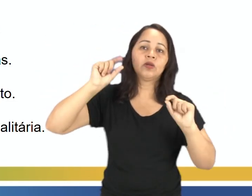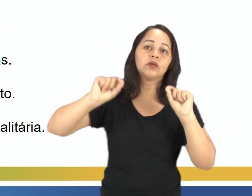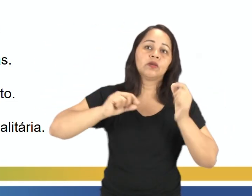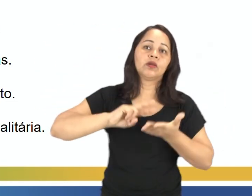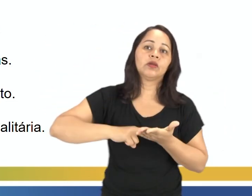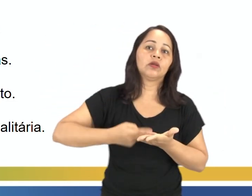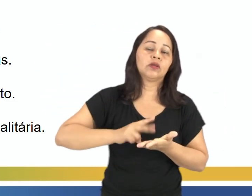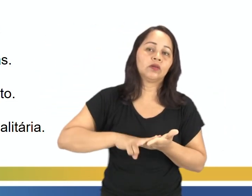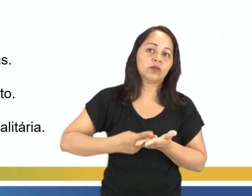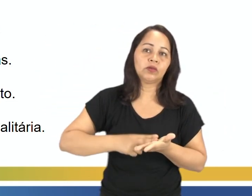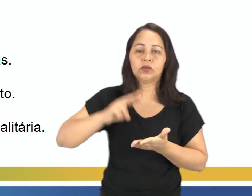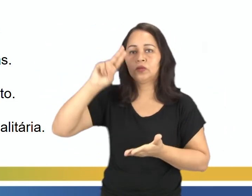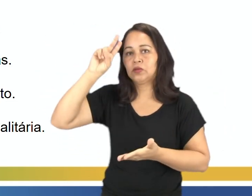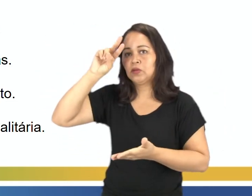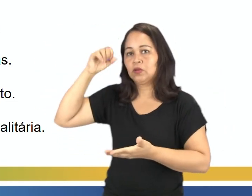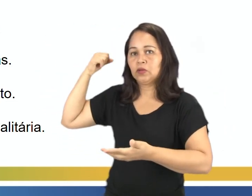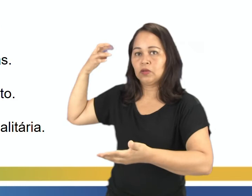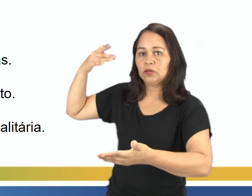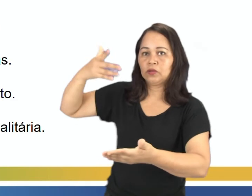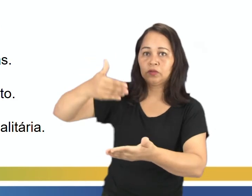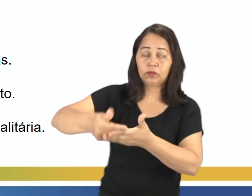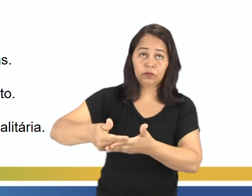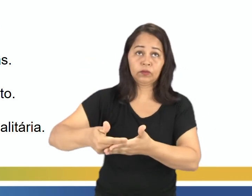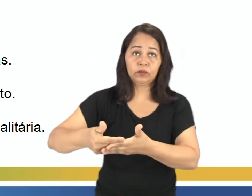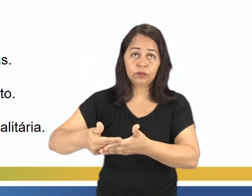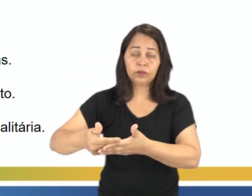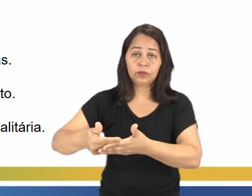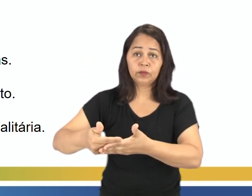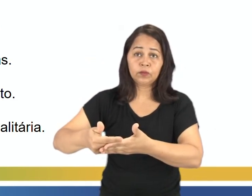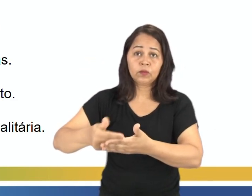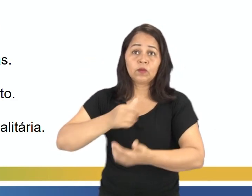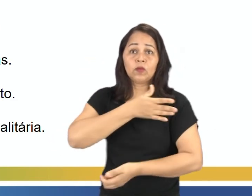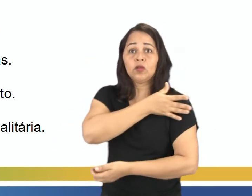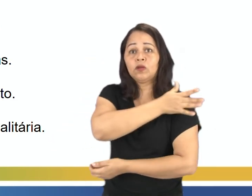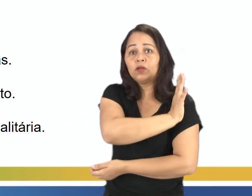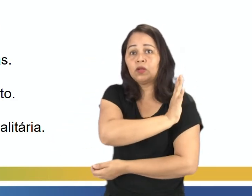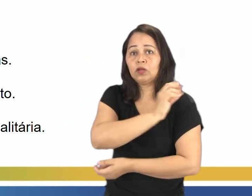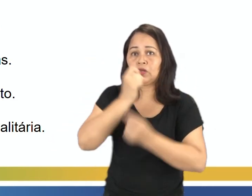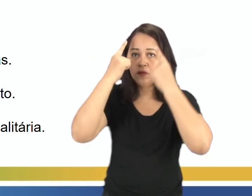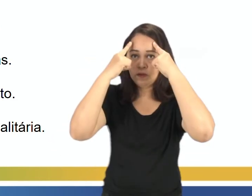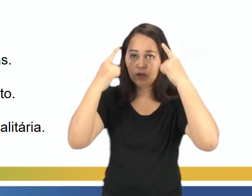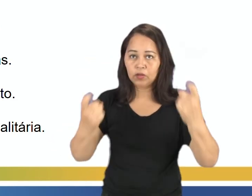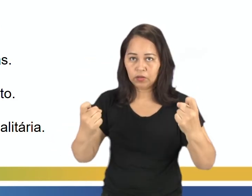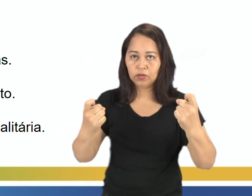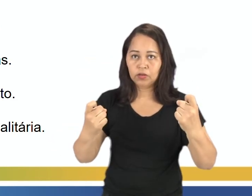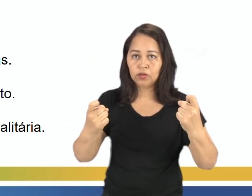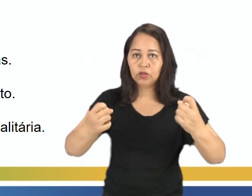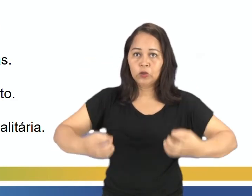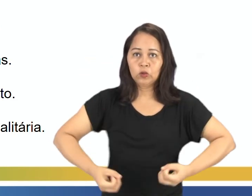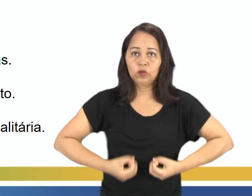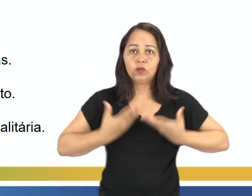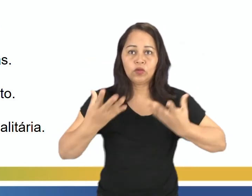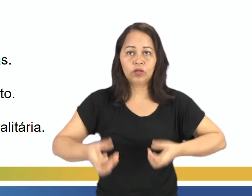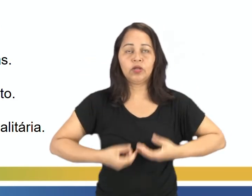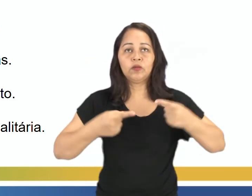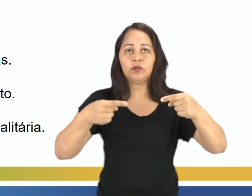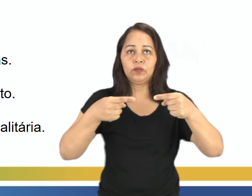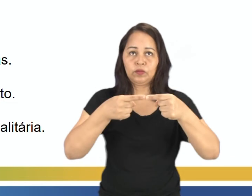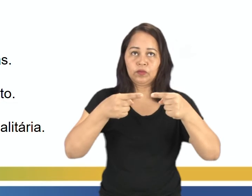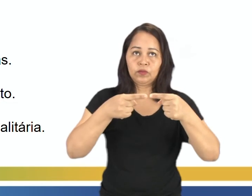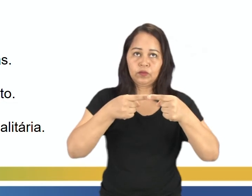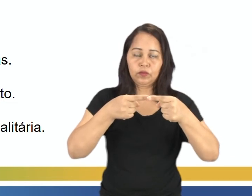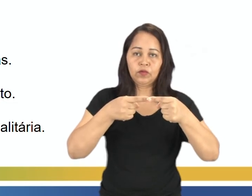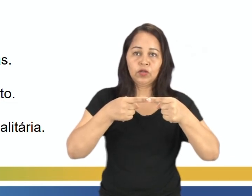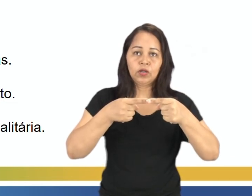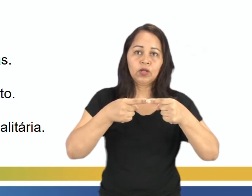experiências históricas de preconceito e violência, que foi o que a gente observou lá na leitura daquele poema. No poema,